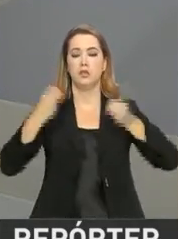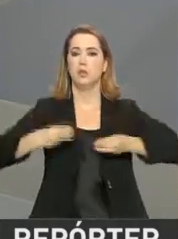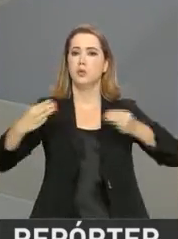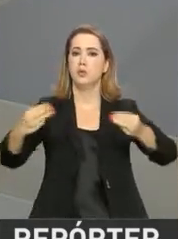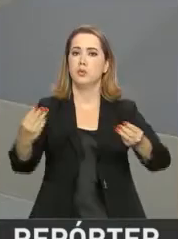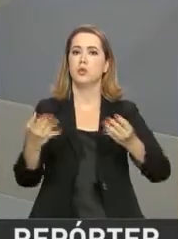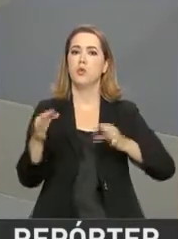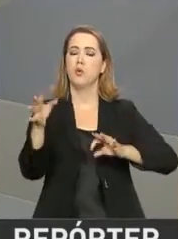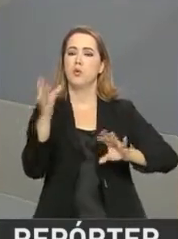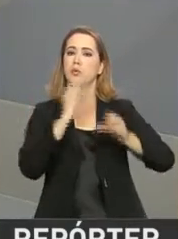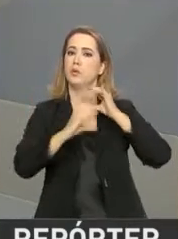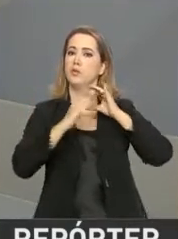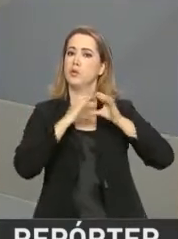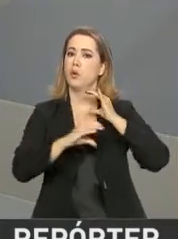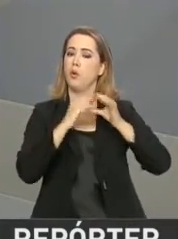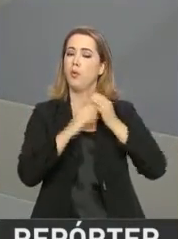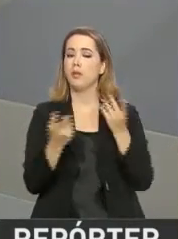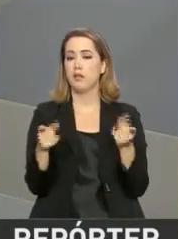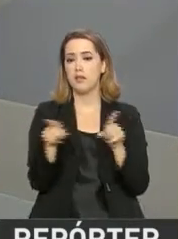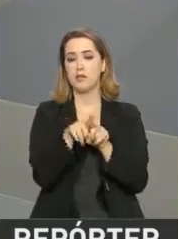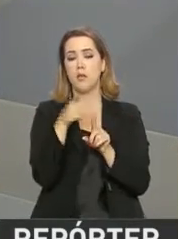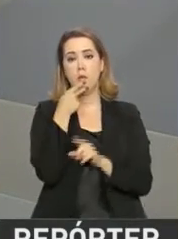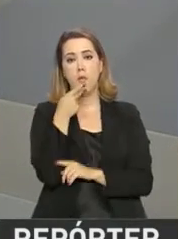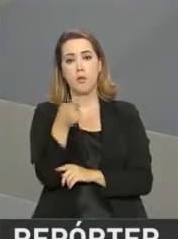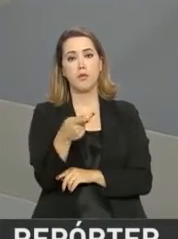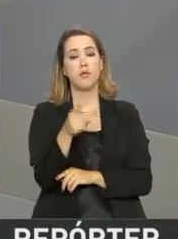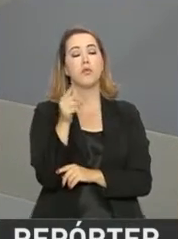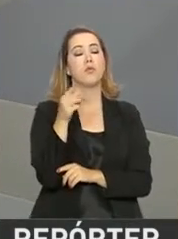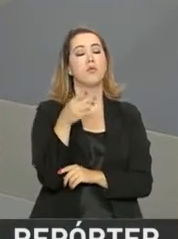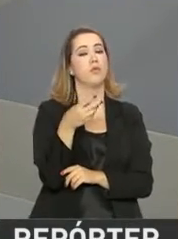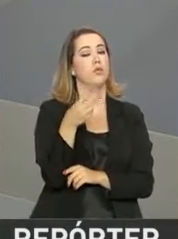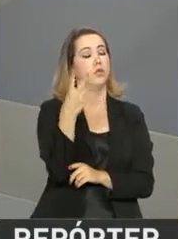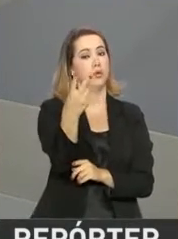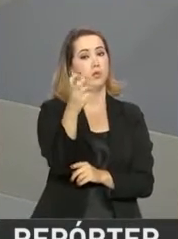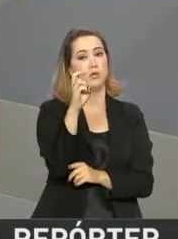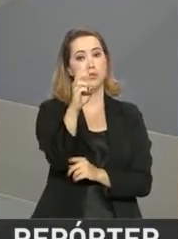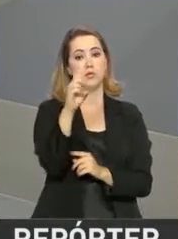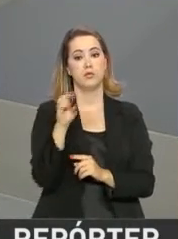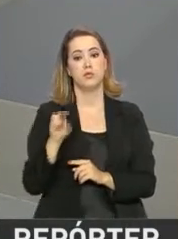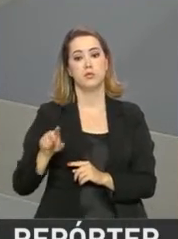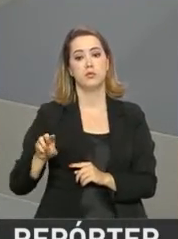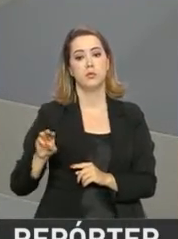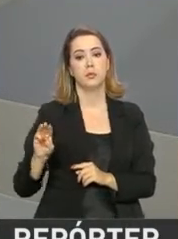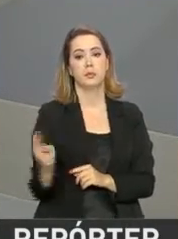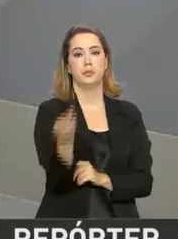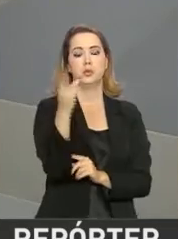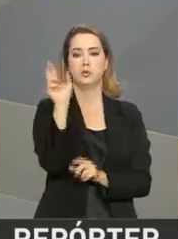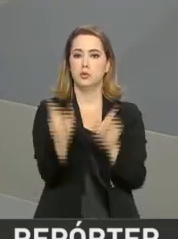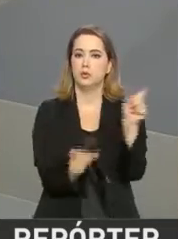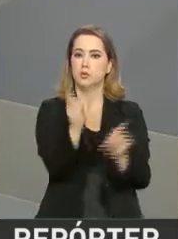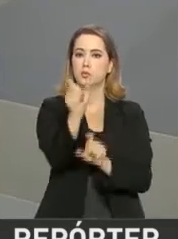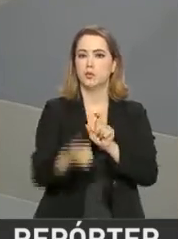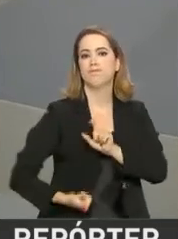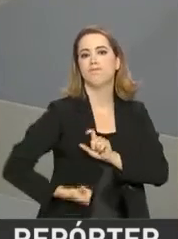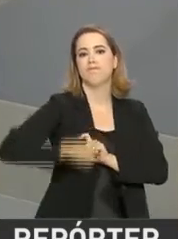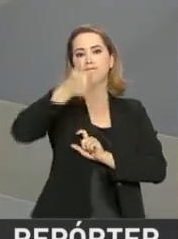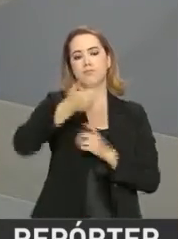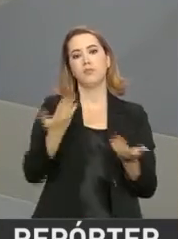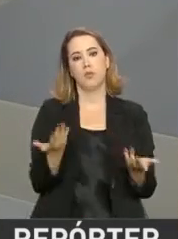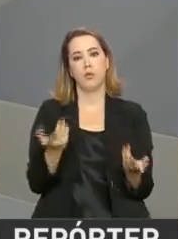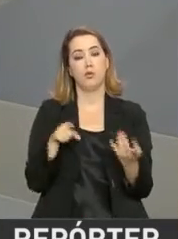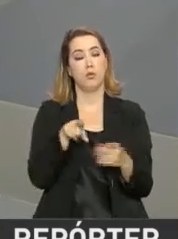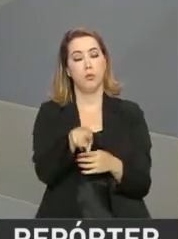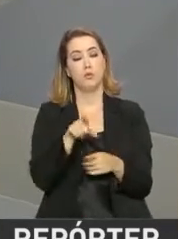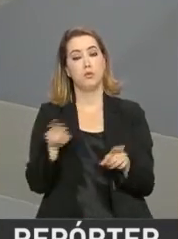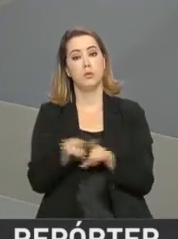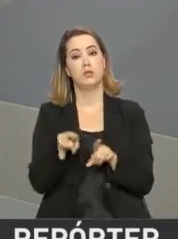inovações de comunicações gilberto kassab disse que 25 milhões de pessoas vão ser beneficiadas com essa mudança segundo